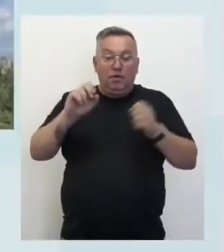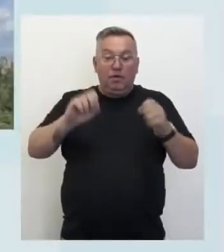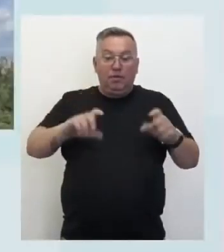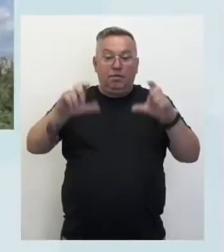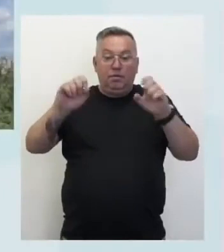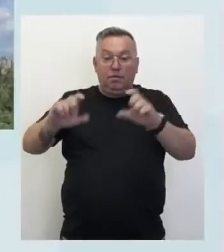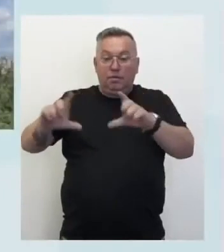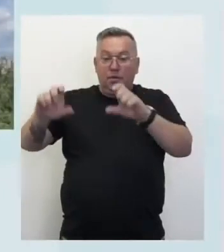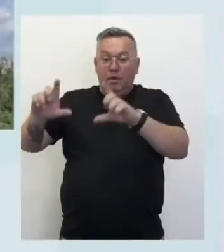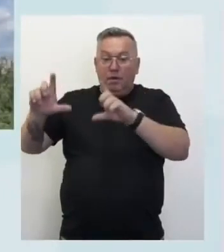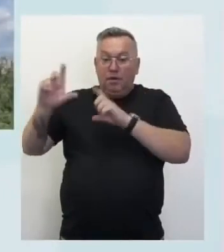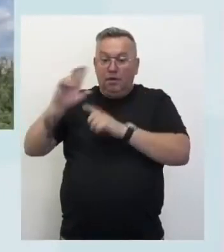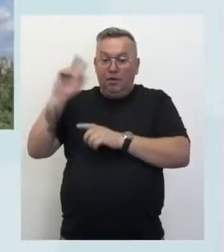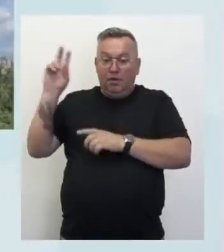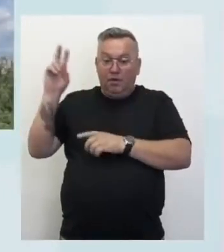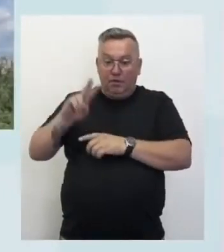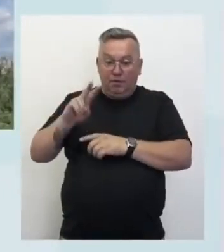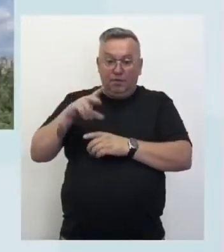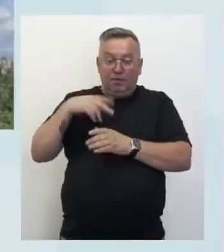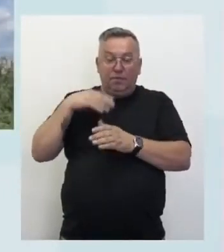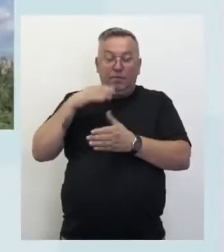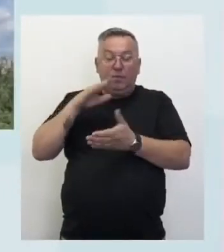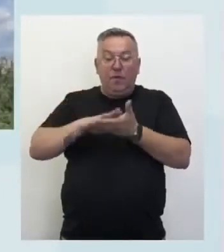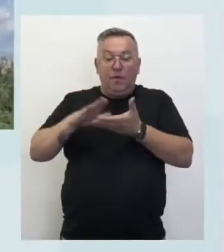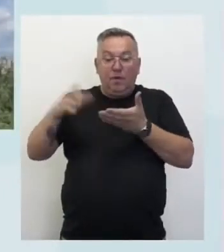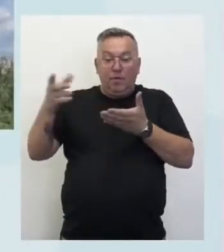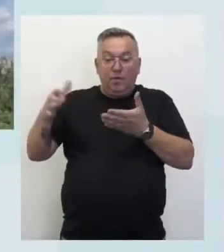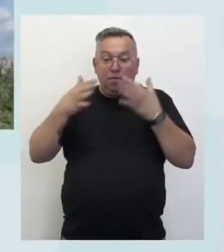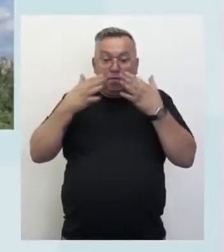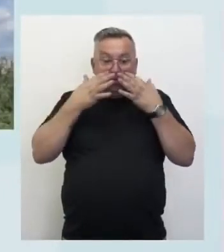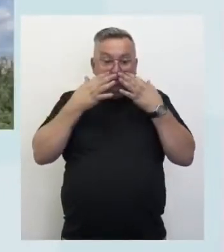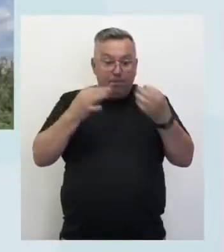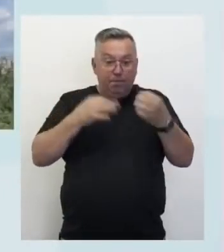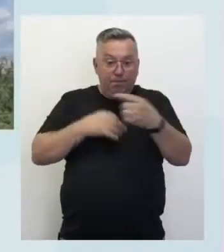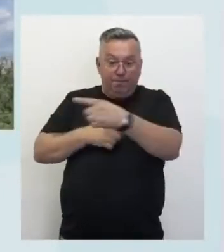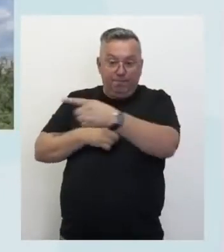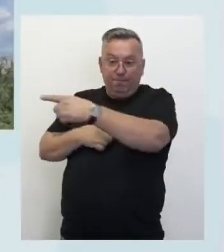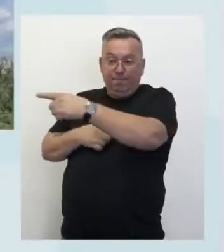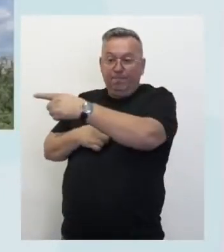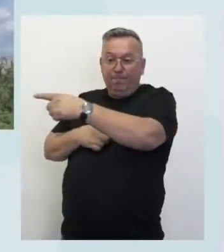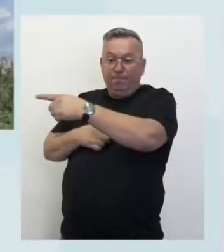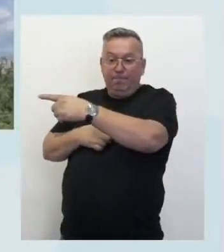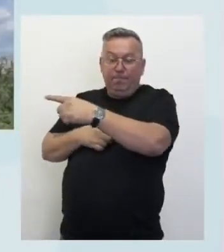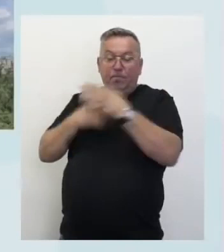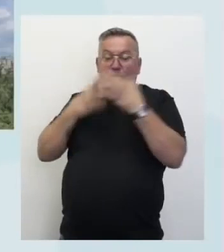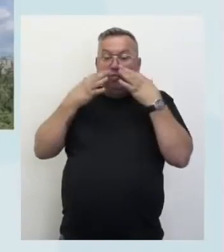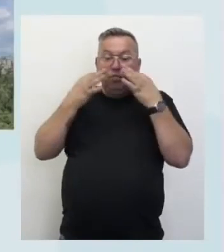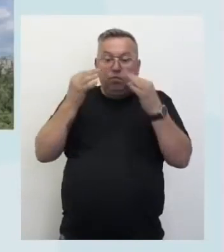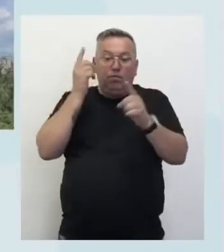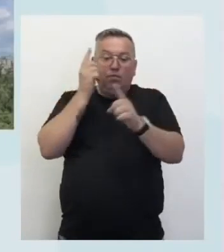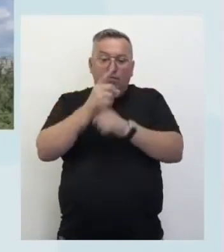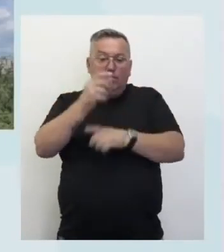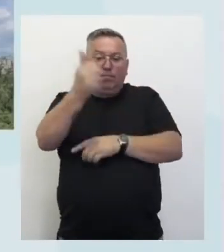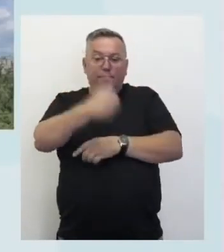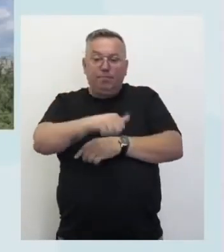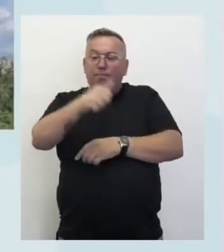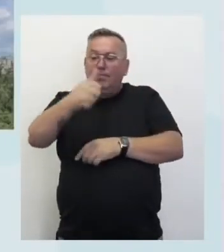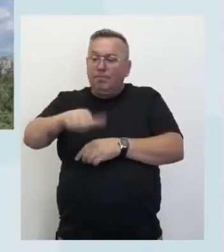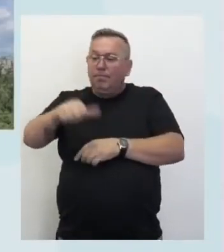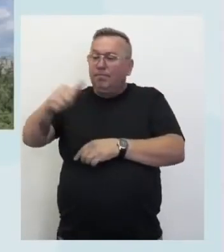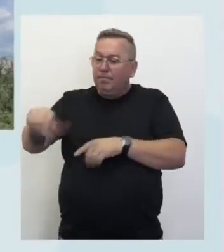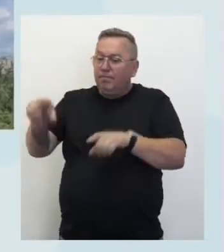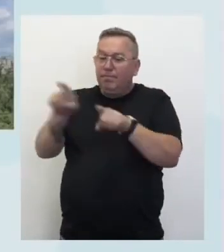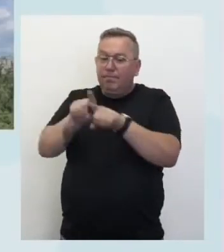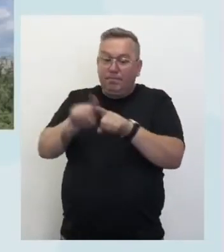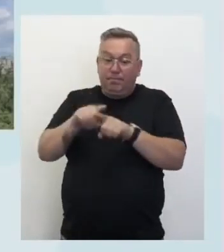né? Nós vamos fazer uma atividade de observação, identificação e análise de imagens. Então,